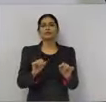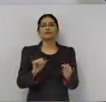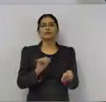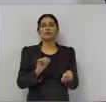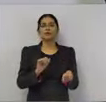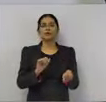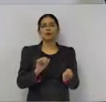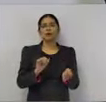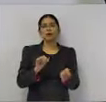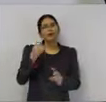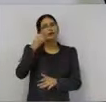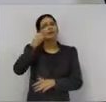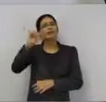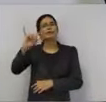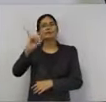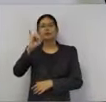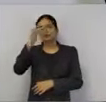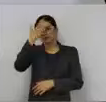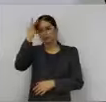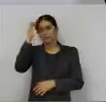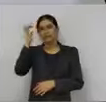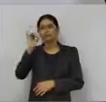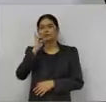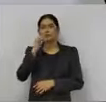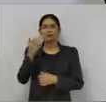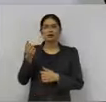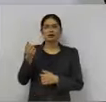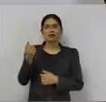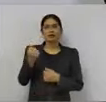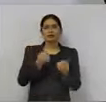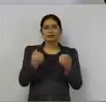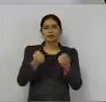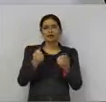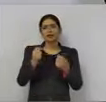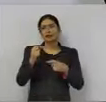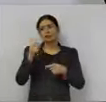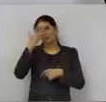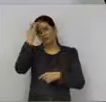acidente e qualquer dano material ou imaterial.